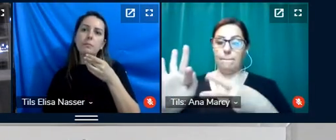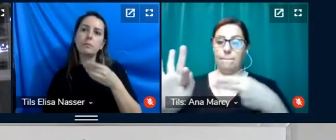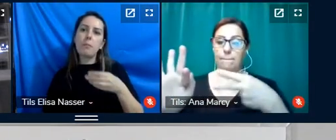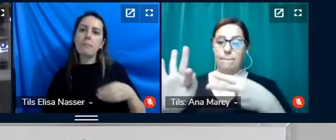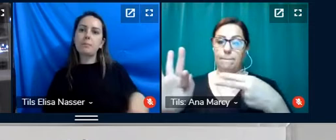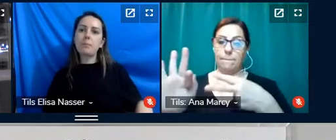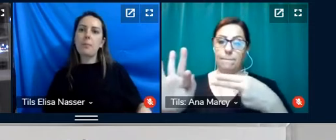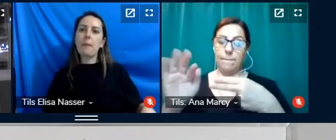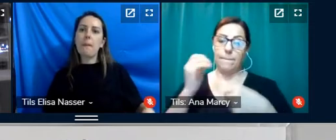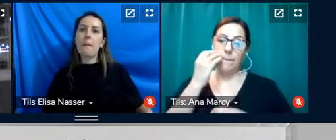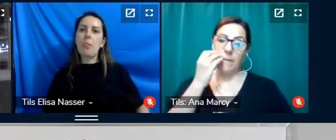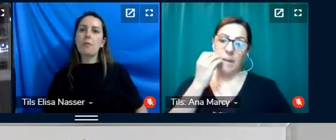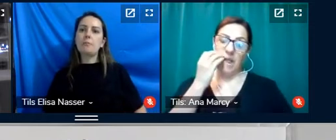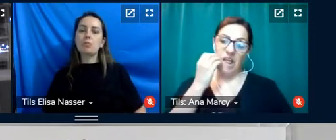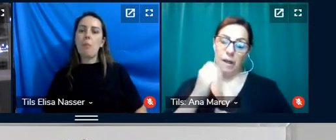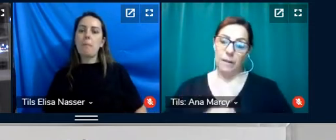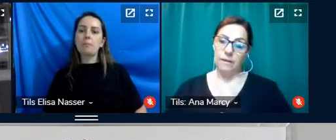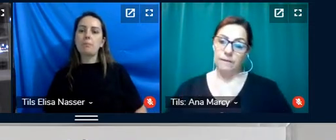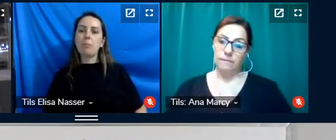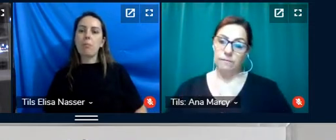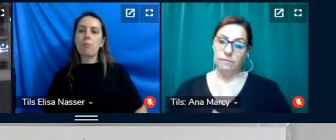Seno de alfa igual a Fy.